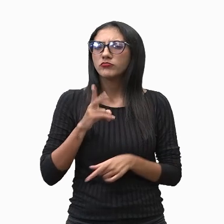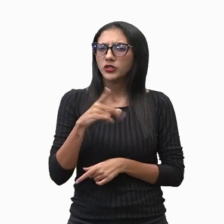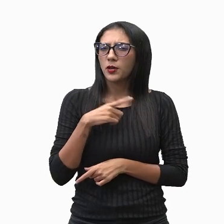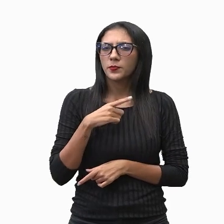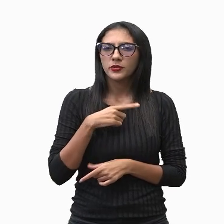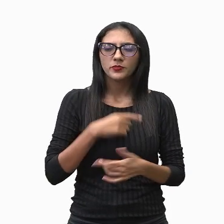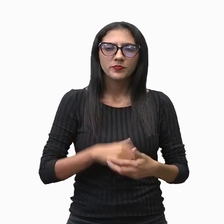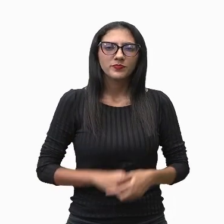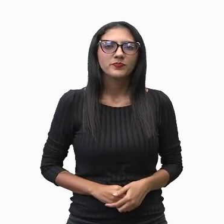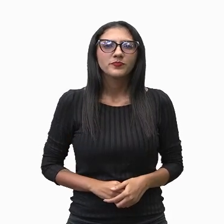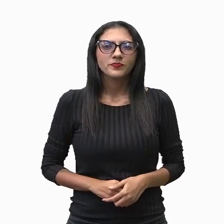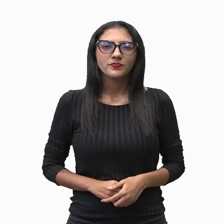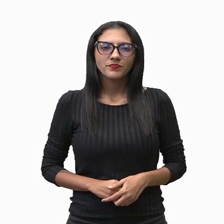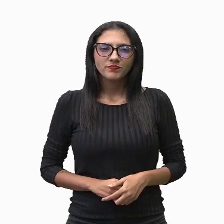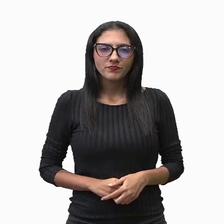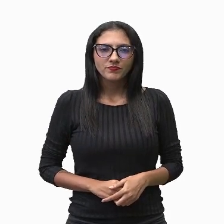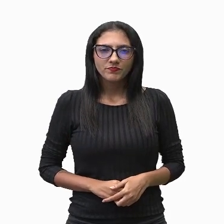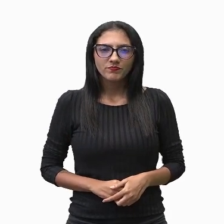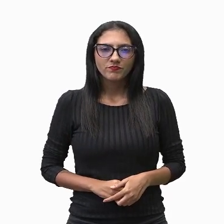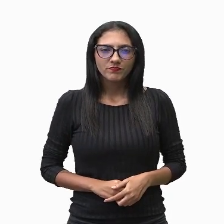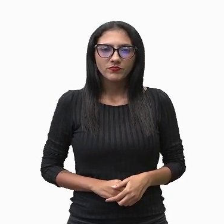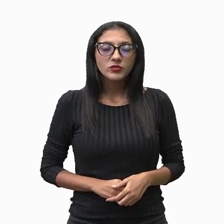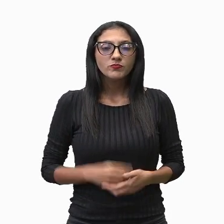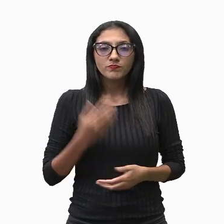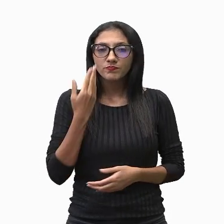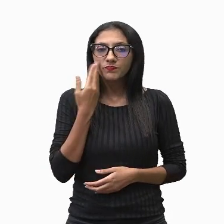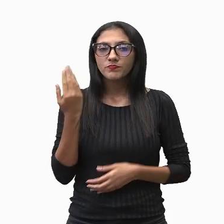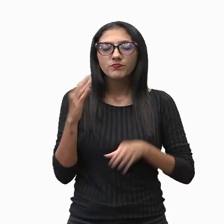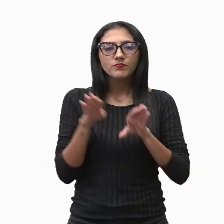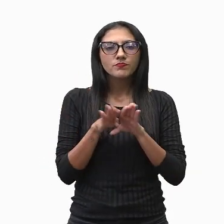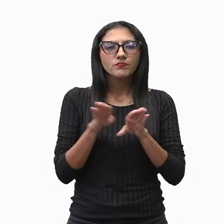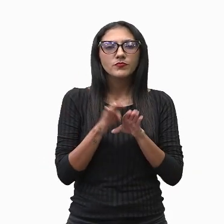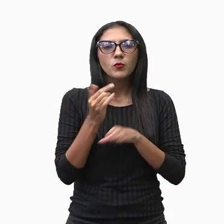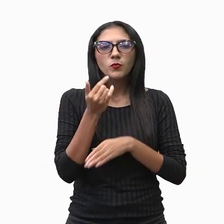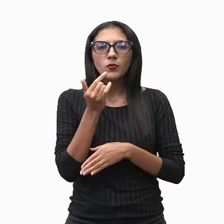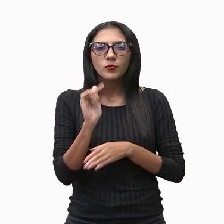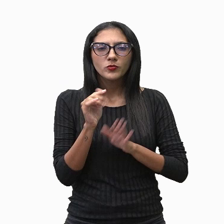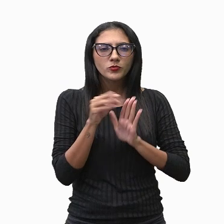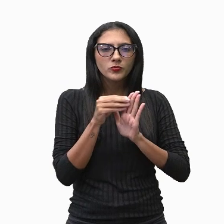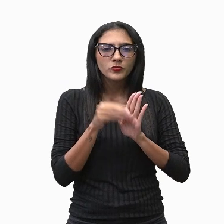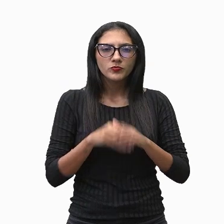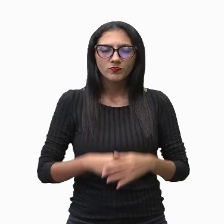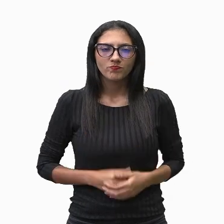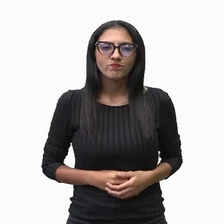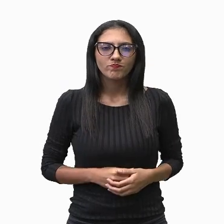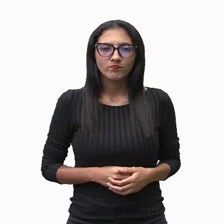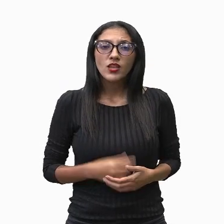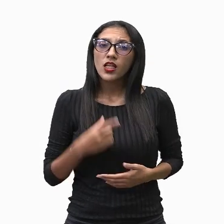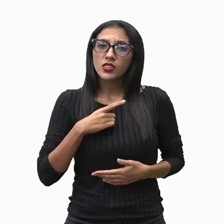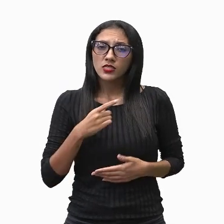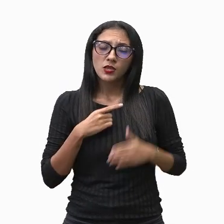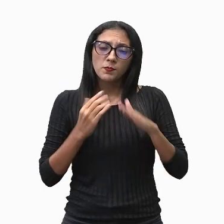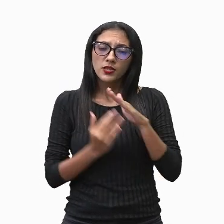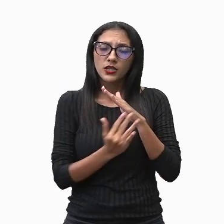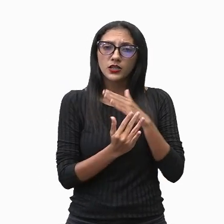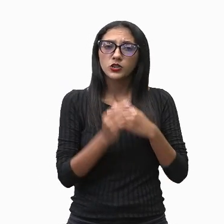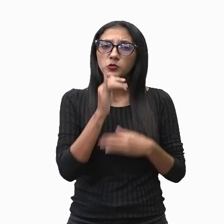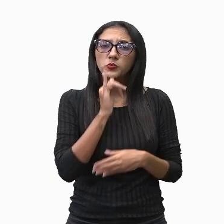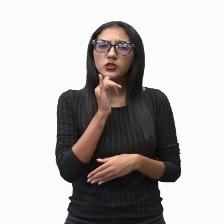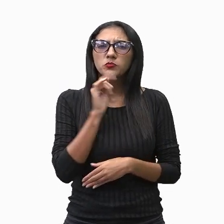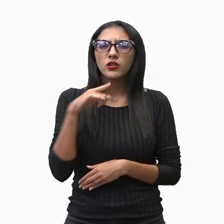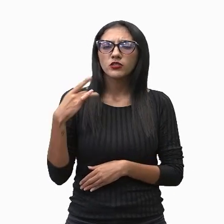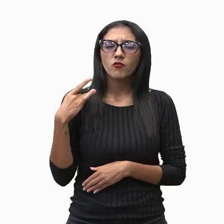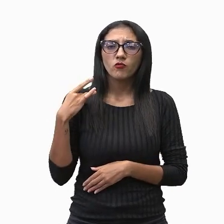lembra. Vamos adiante então ver um pouco mais sobre migrantes. Há migrantes que são